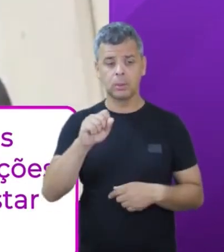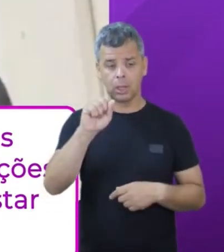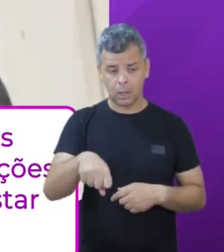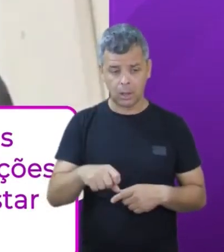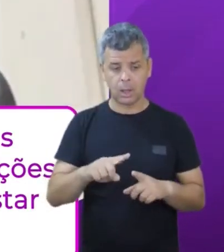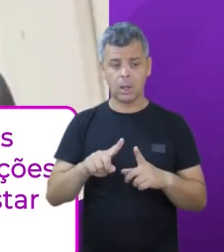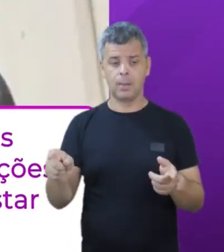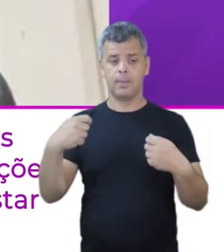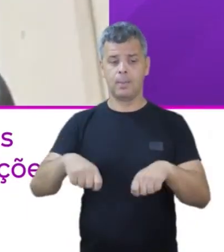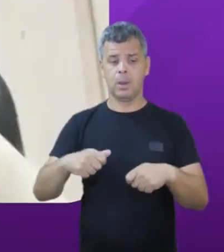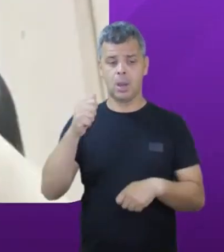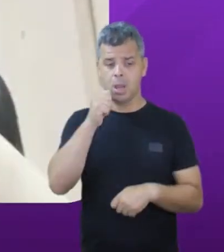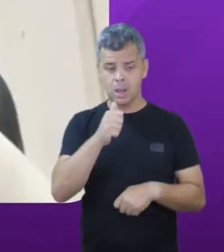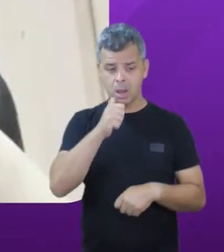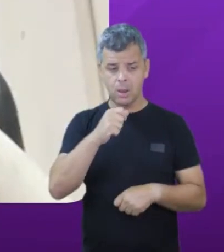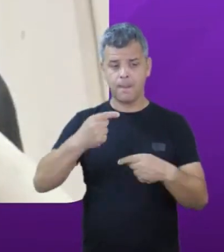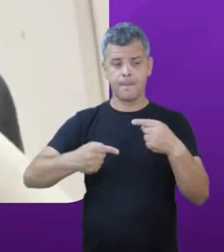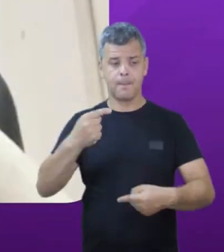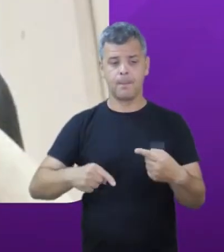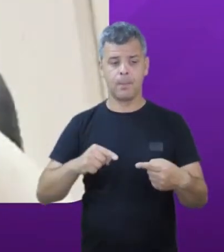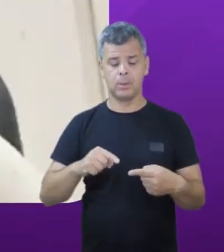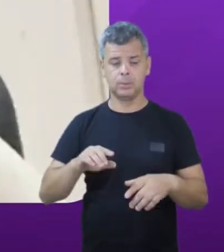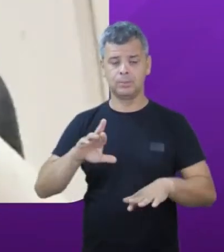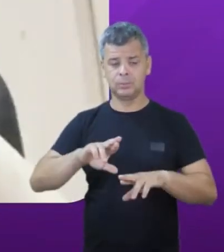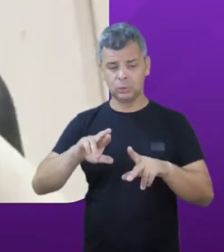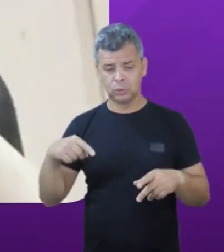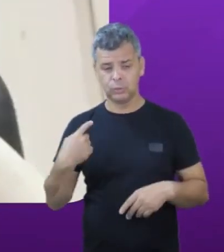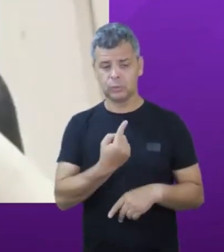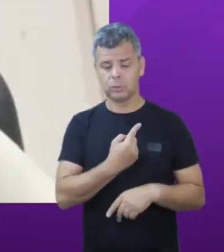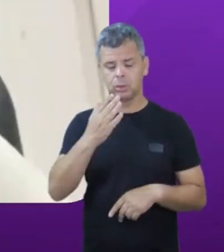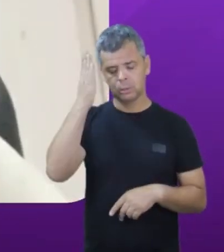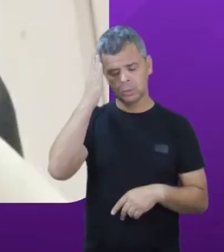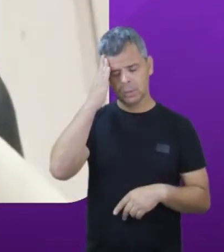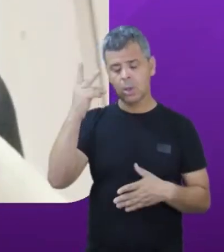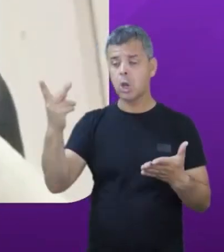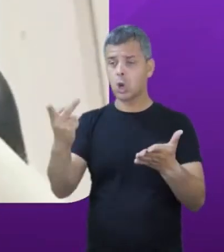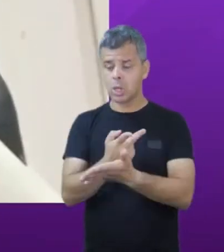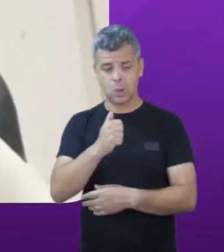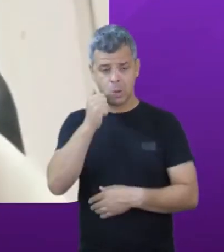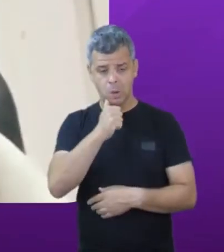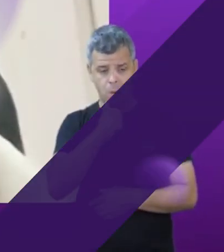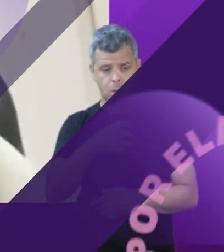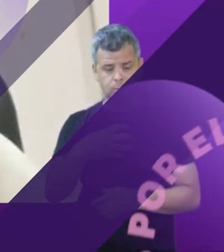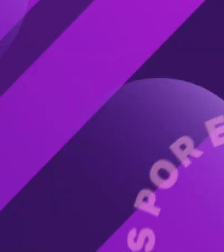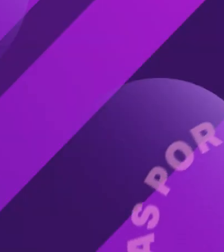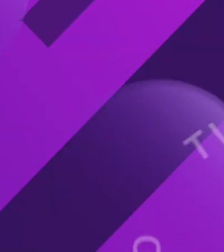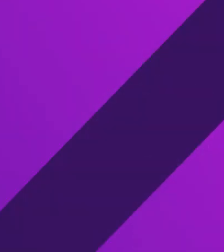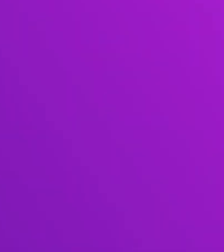é uma necessidade que as mulheres estejam na política, porque muitas vezes só a gente sabe o que é que acontece, só a gente sabe o que a gente